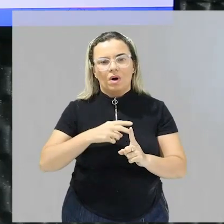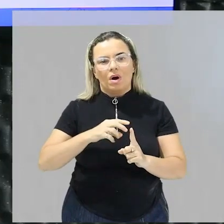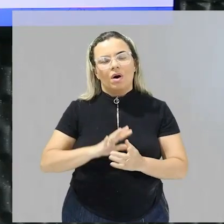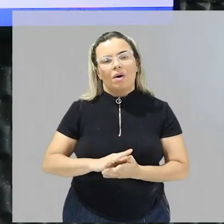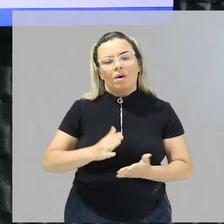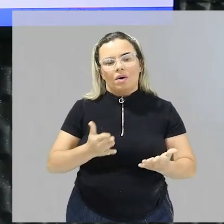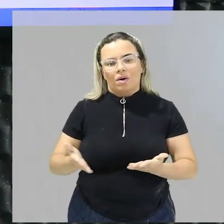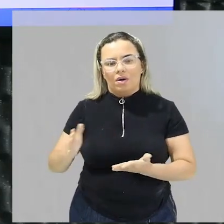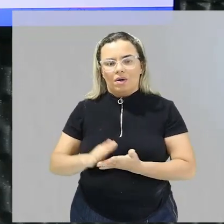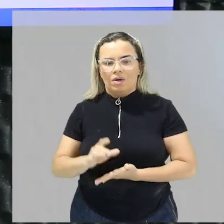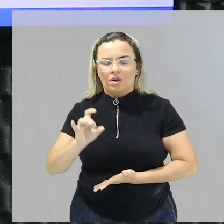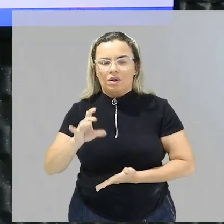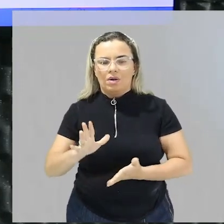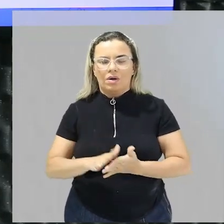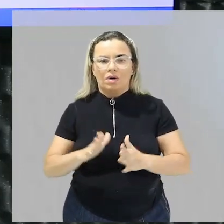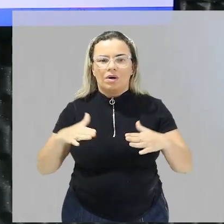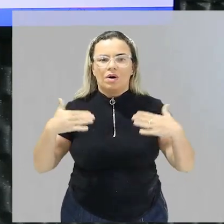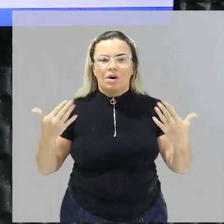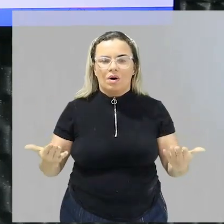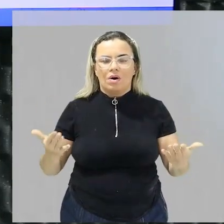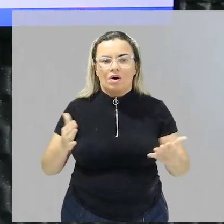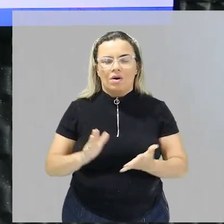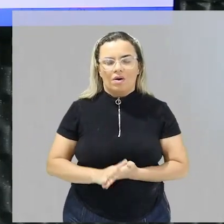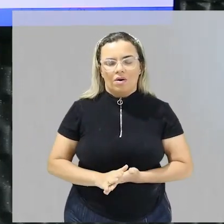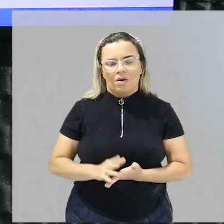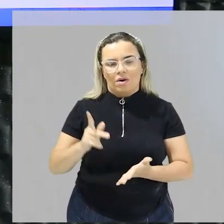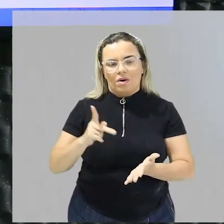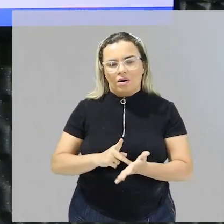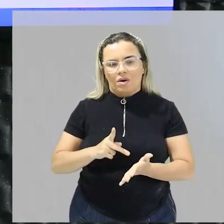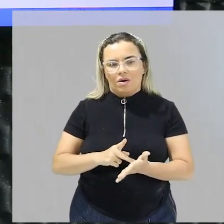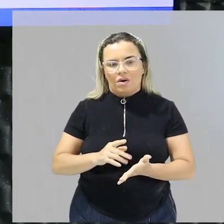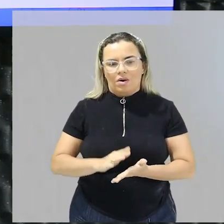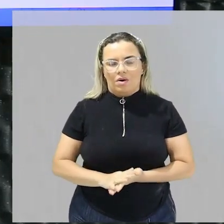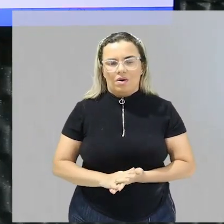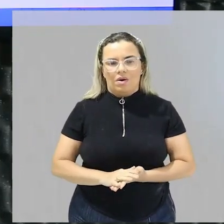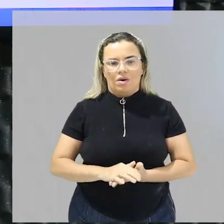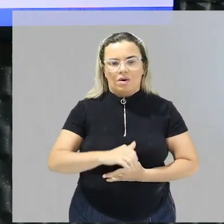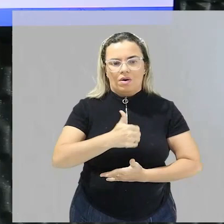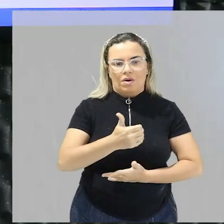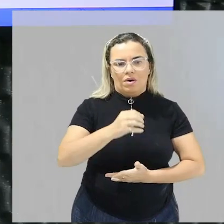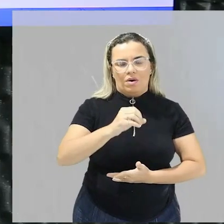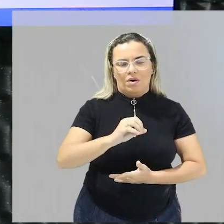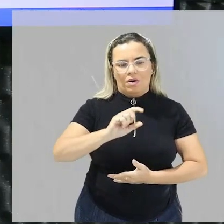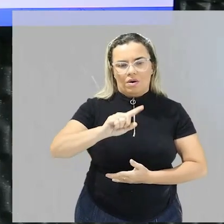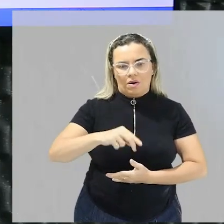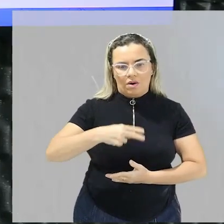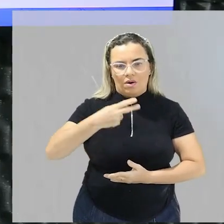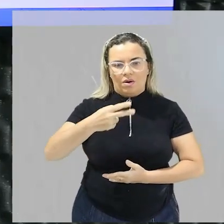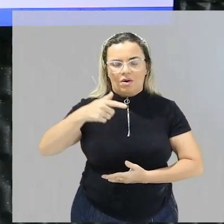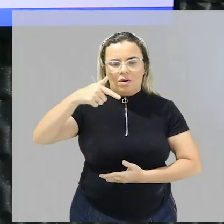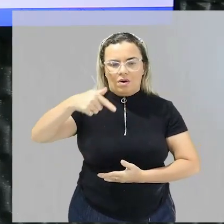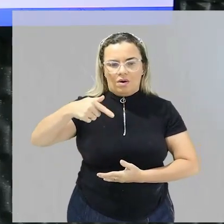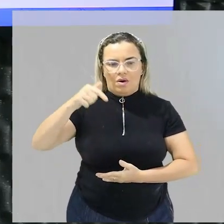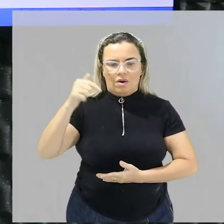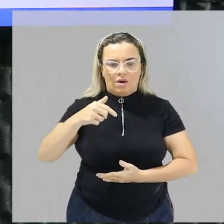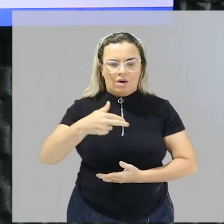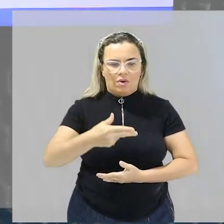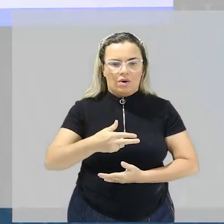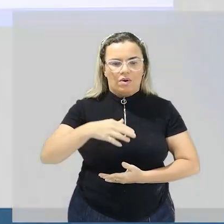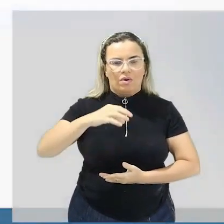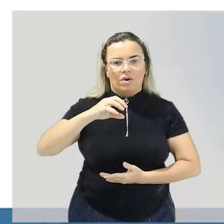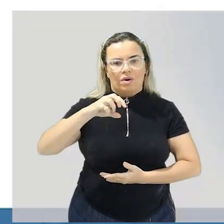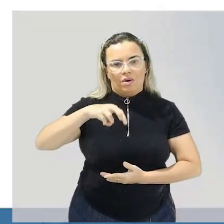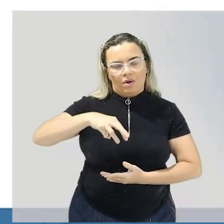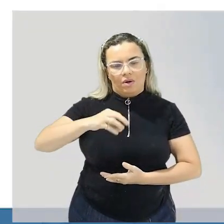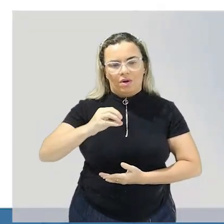Isso aqui só é verdade por quê? Porque 10 elevado a 27 é igual ao nosso MO, tá? E